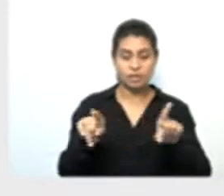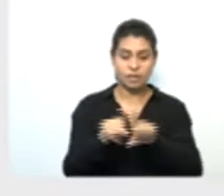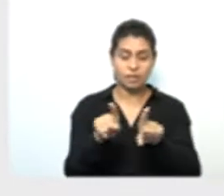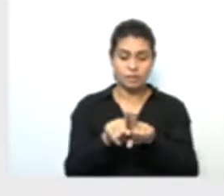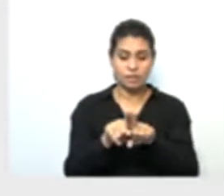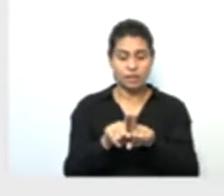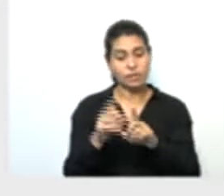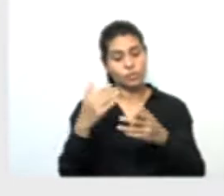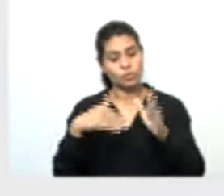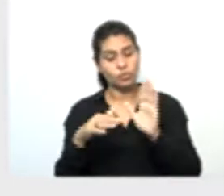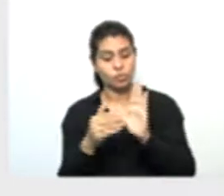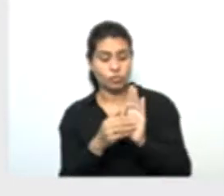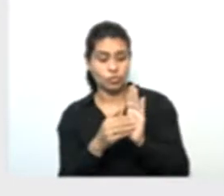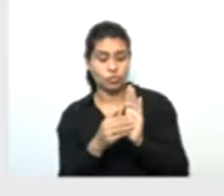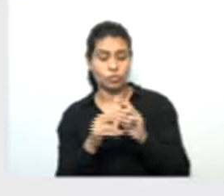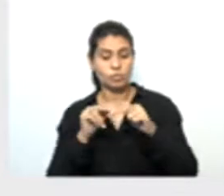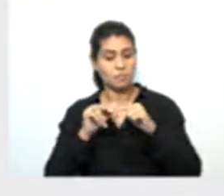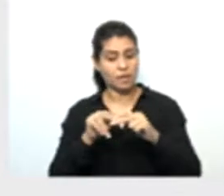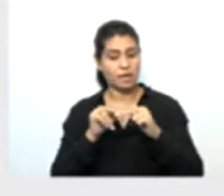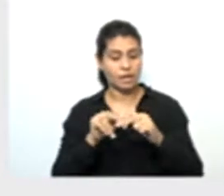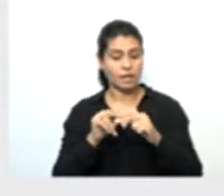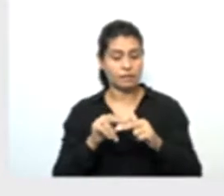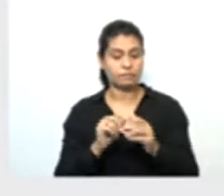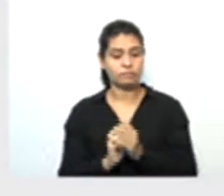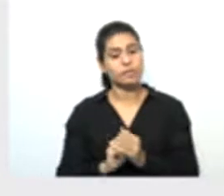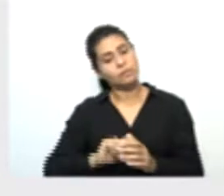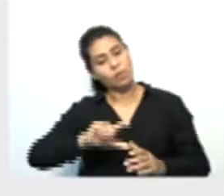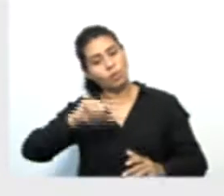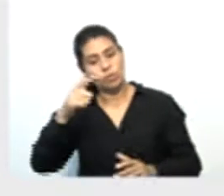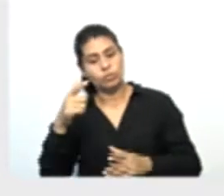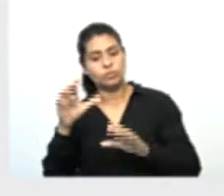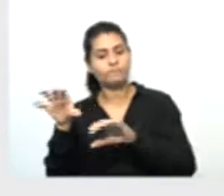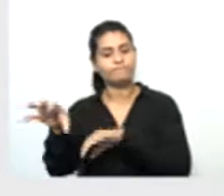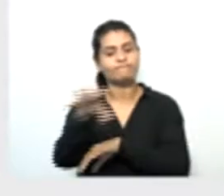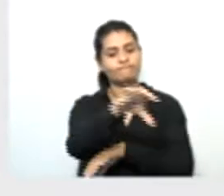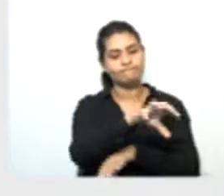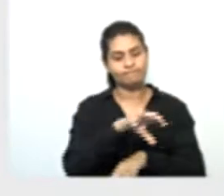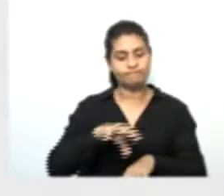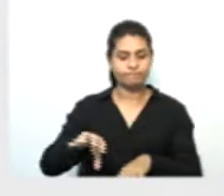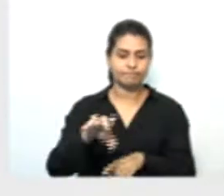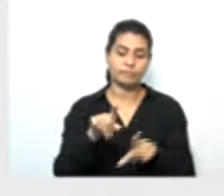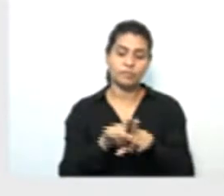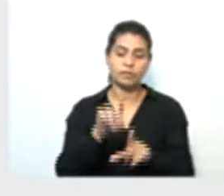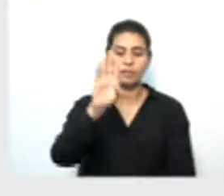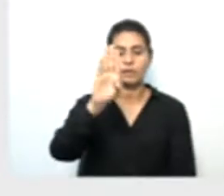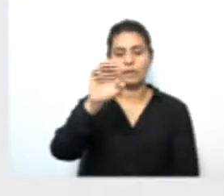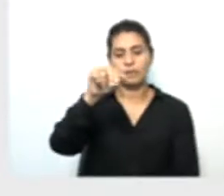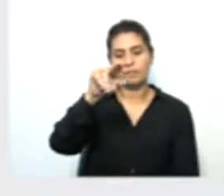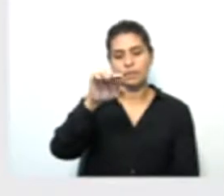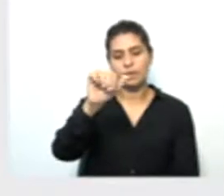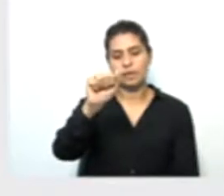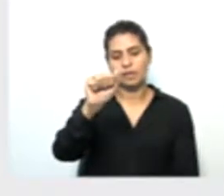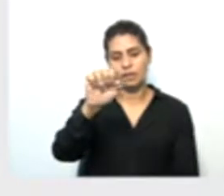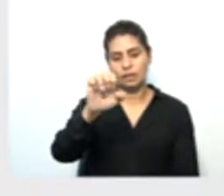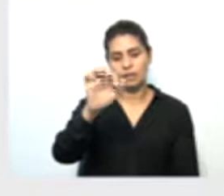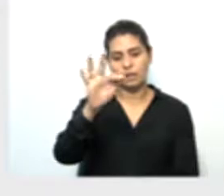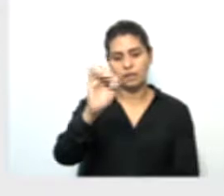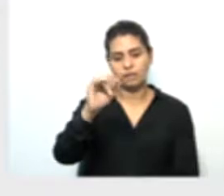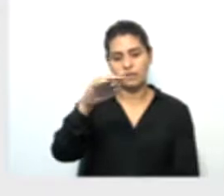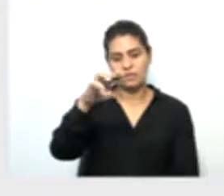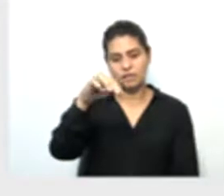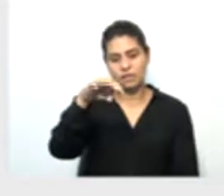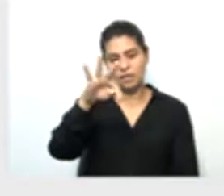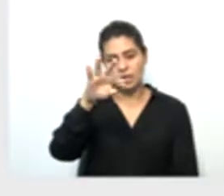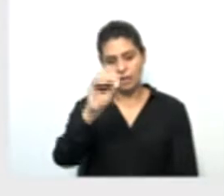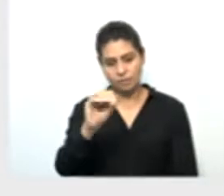mercado institucional e outros canais de distribuição. Falamos sobre beneficiamento e processamento,